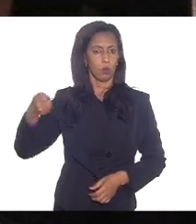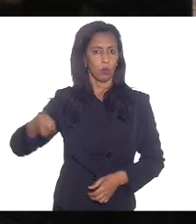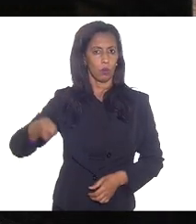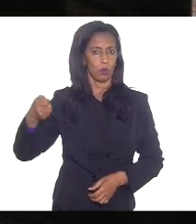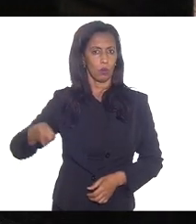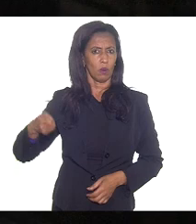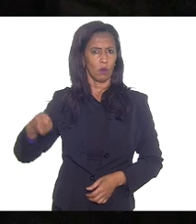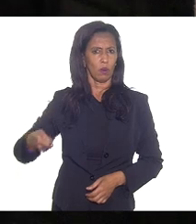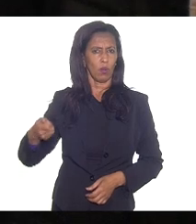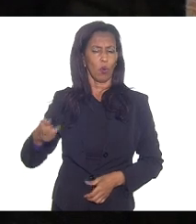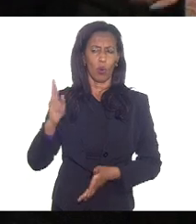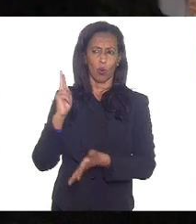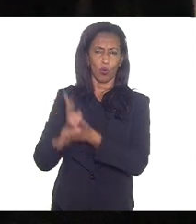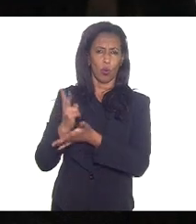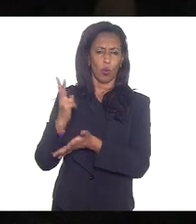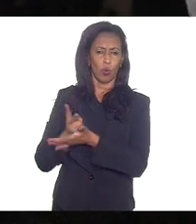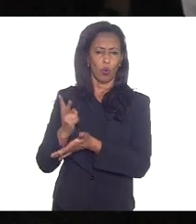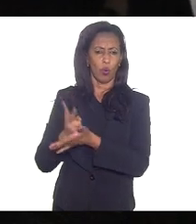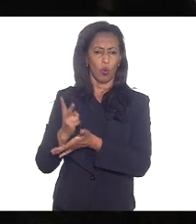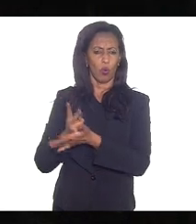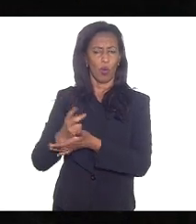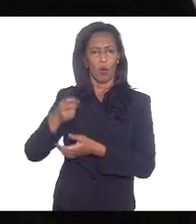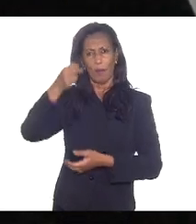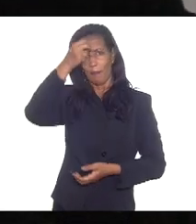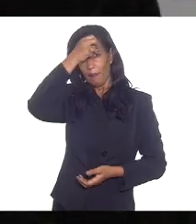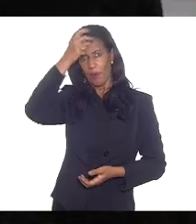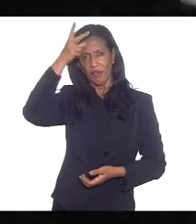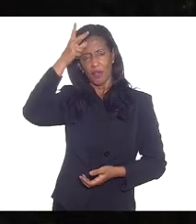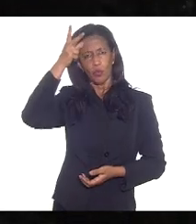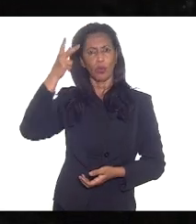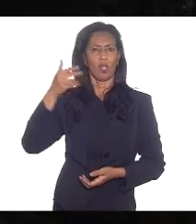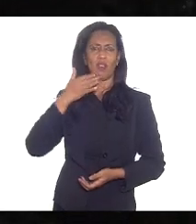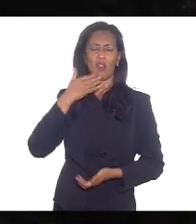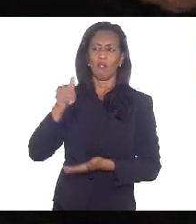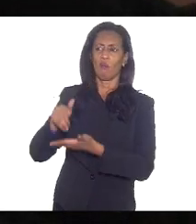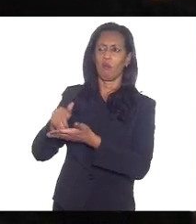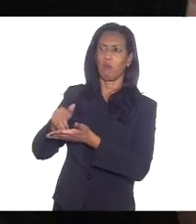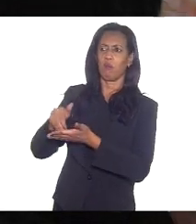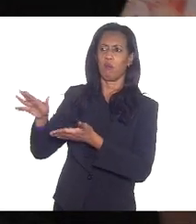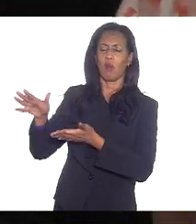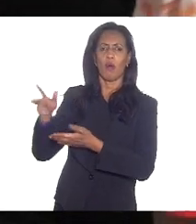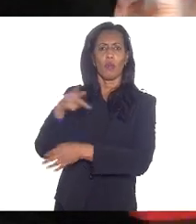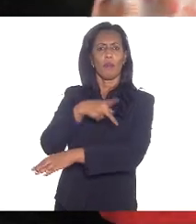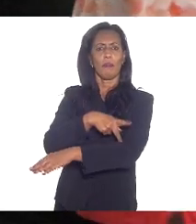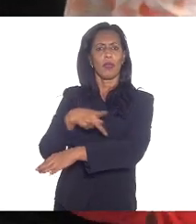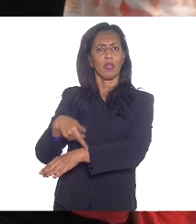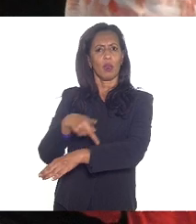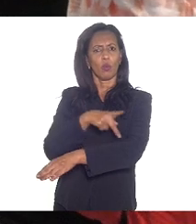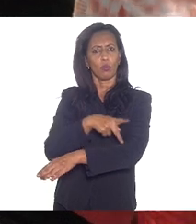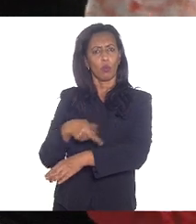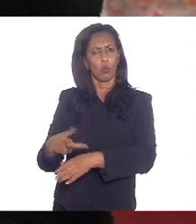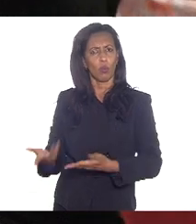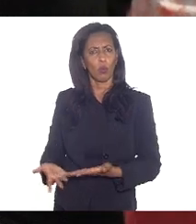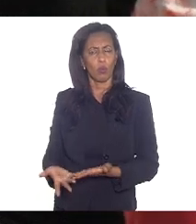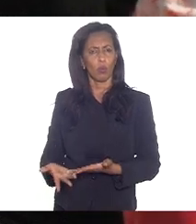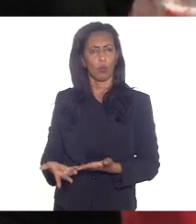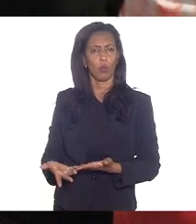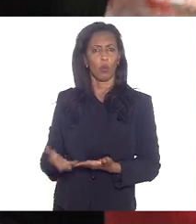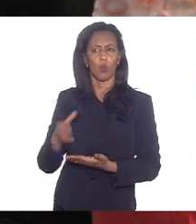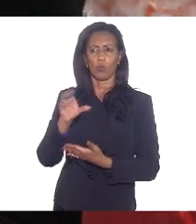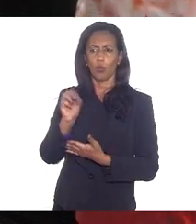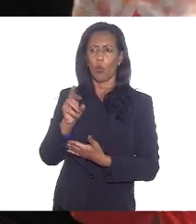as prefeituras para que faça a demissão do pedagogo, do